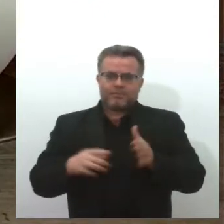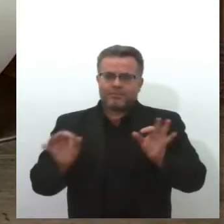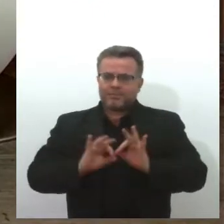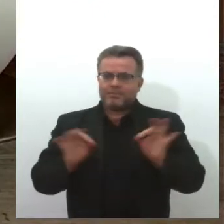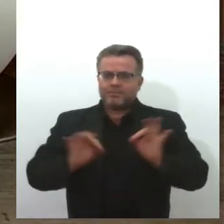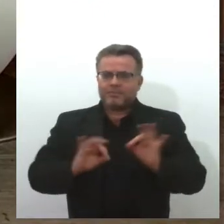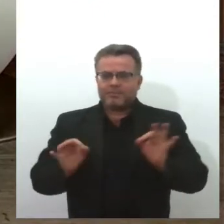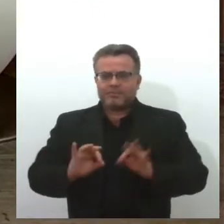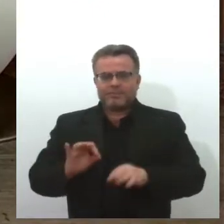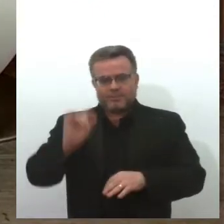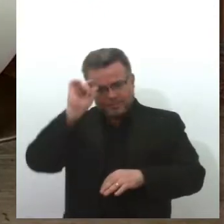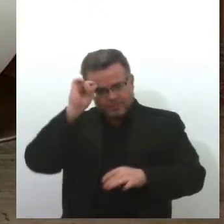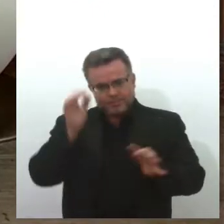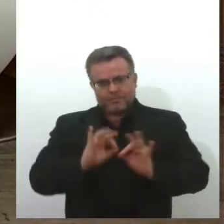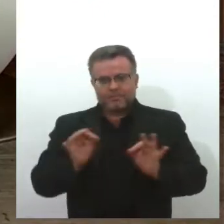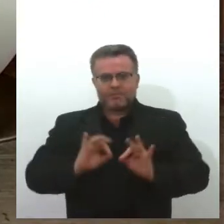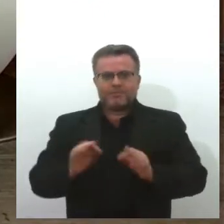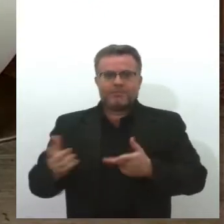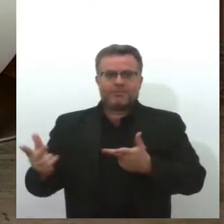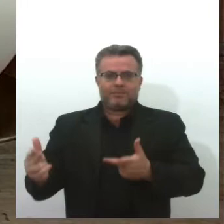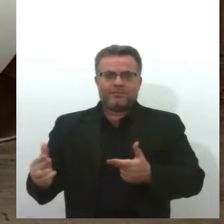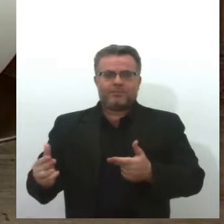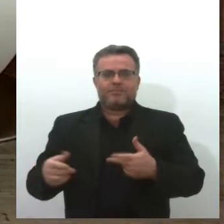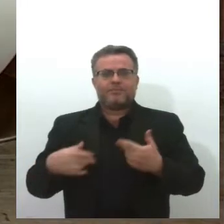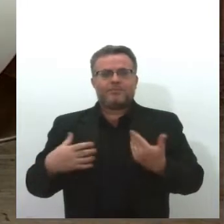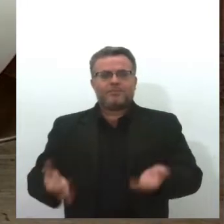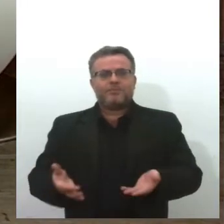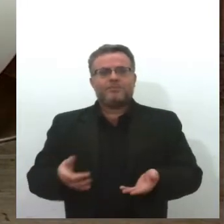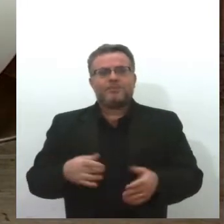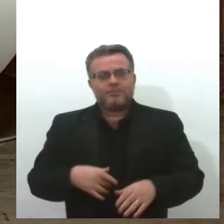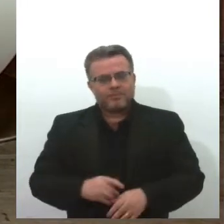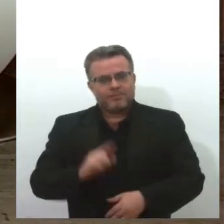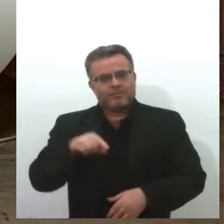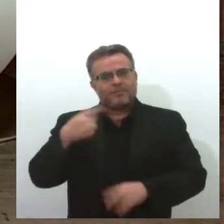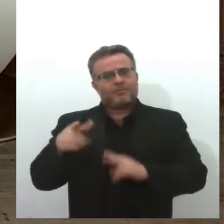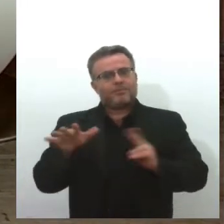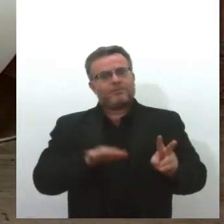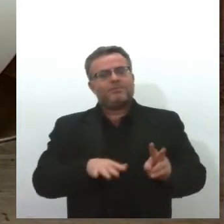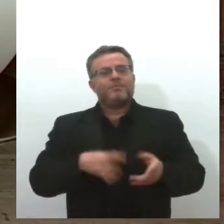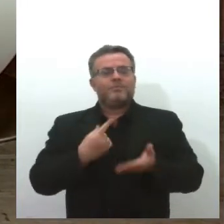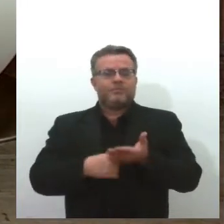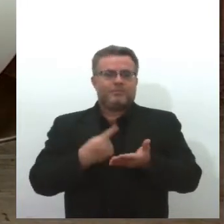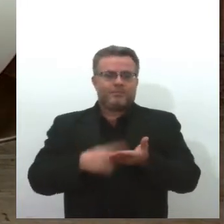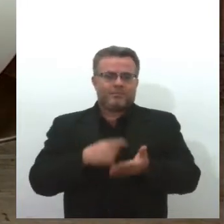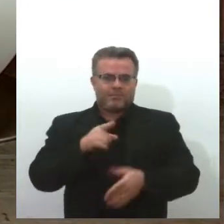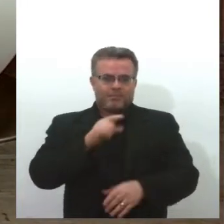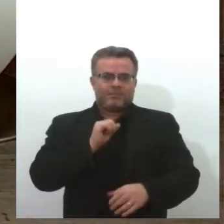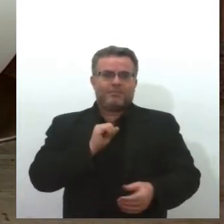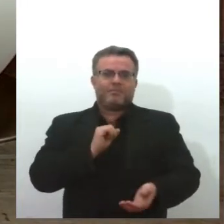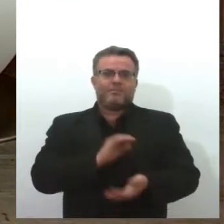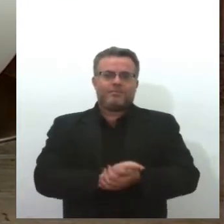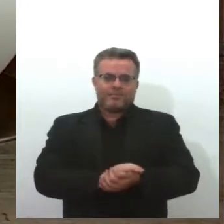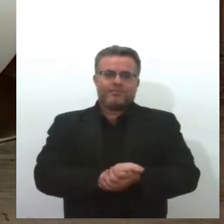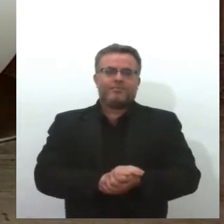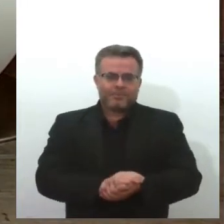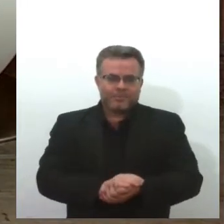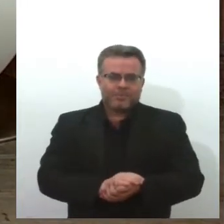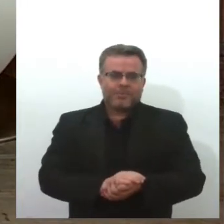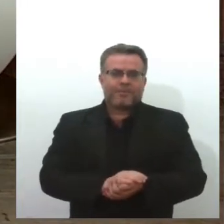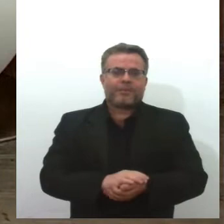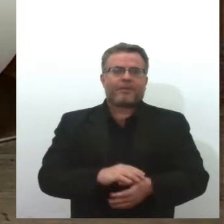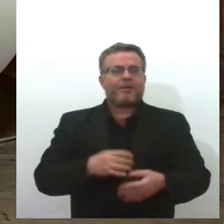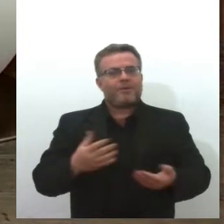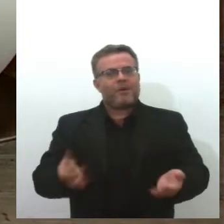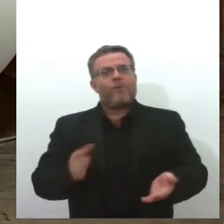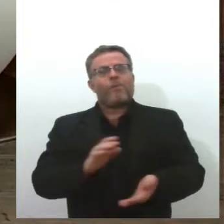vocês, né? Mas tudo bem. Amanhã, aliás, semana que vem a gente combina a cor, né? Você combinou com a marca do Alese Notícia. É. Tom,